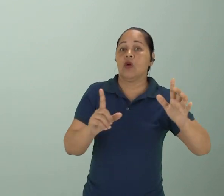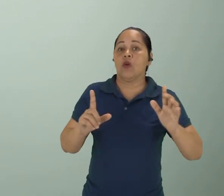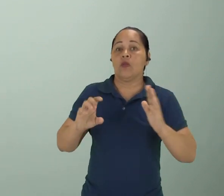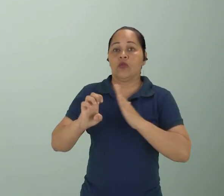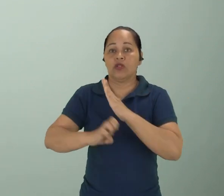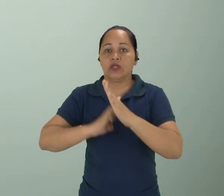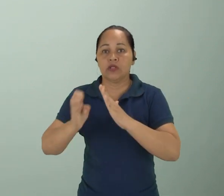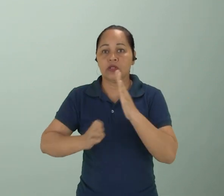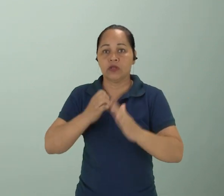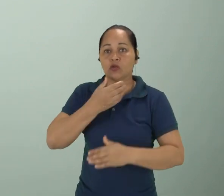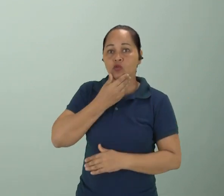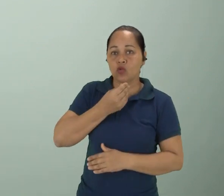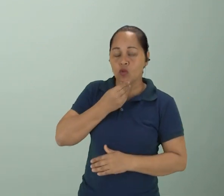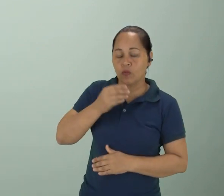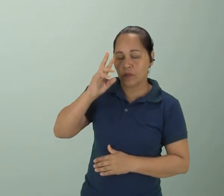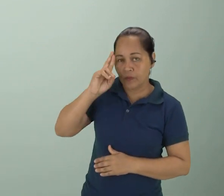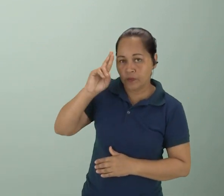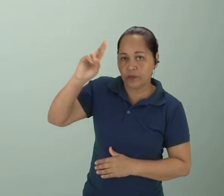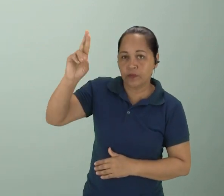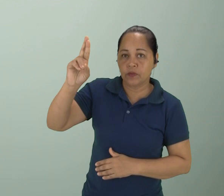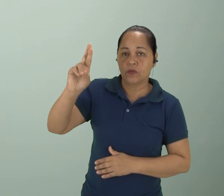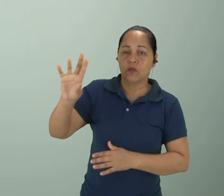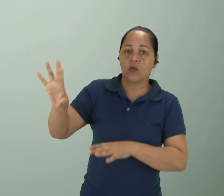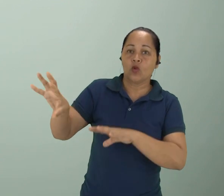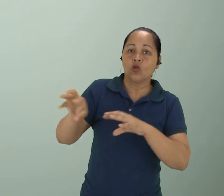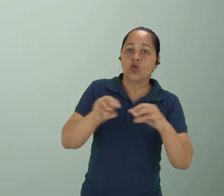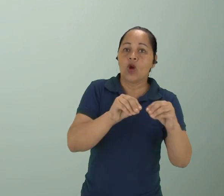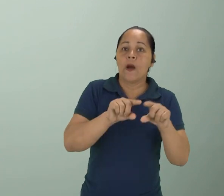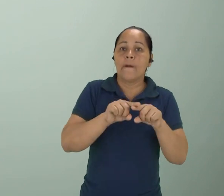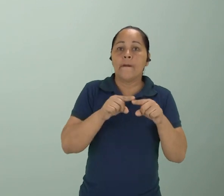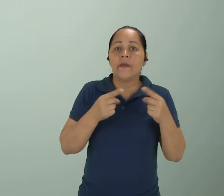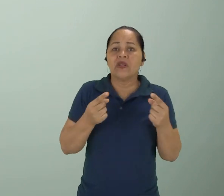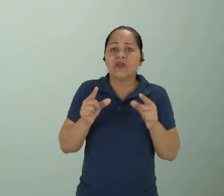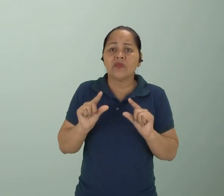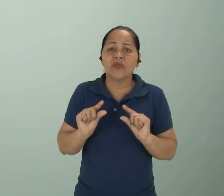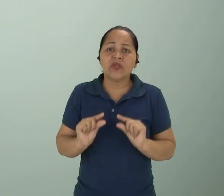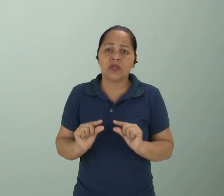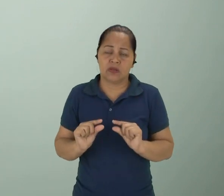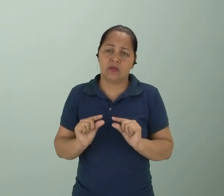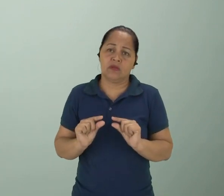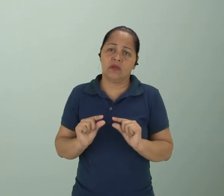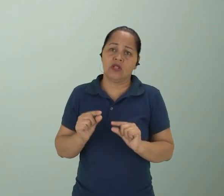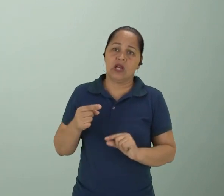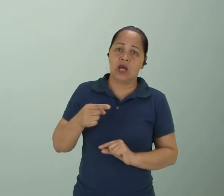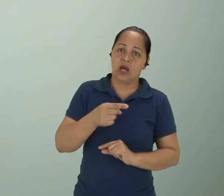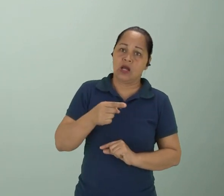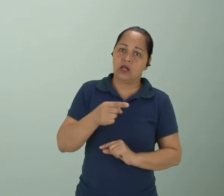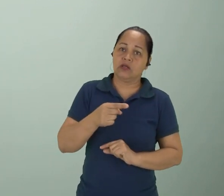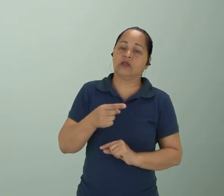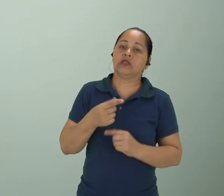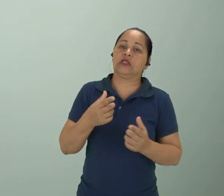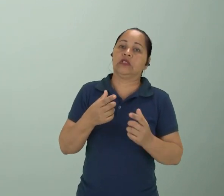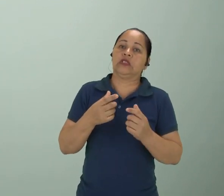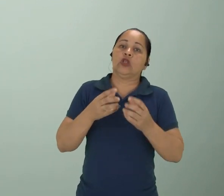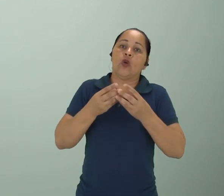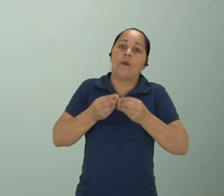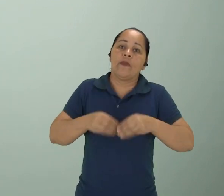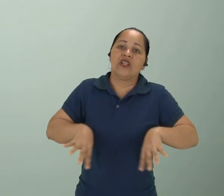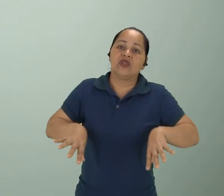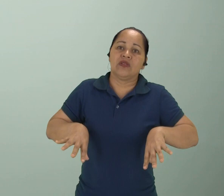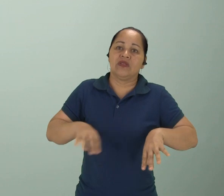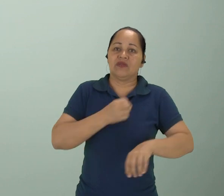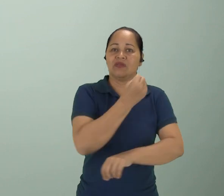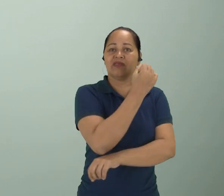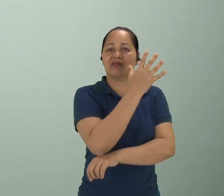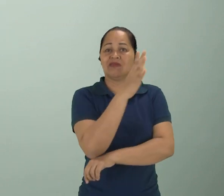sim mas mesmo esse benefício que seria colhido para a sociedade seria pequeno diante do prejuízo que seria coletivo